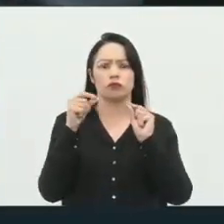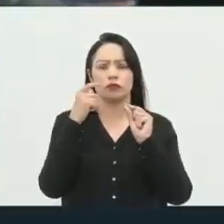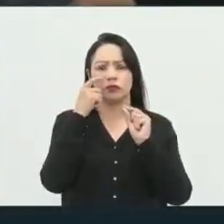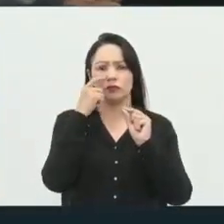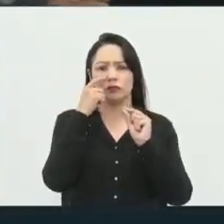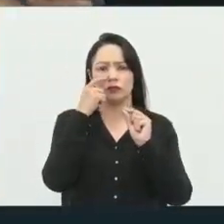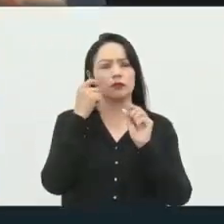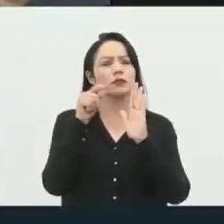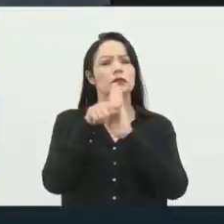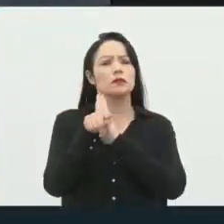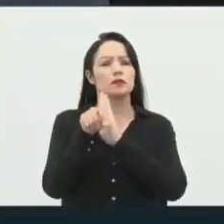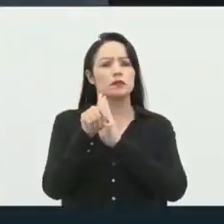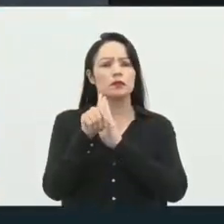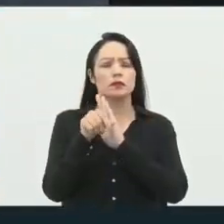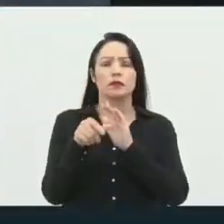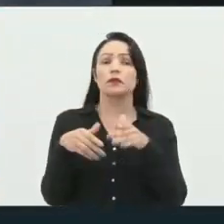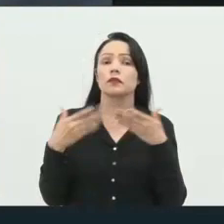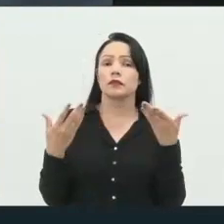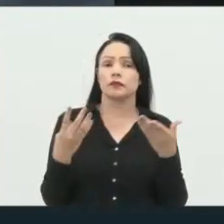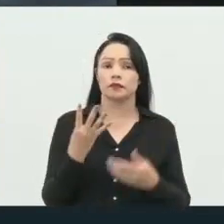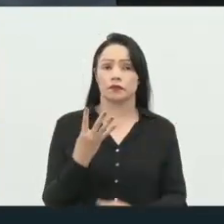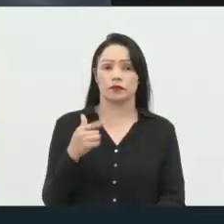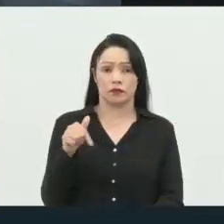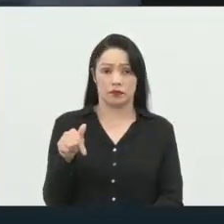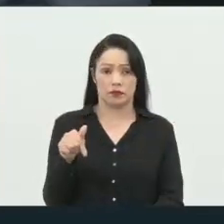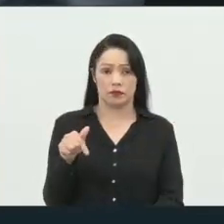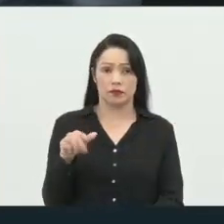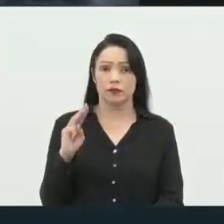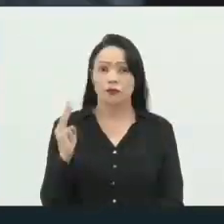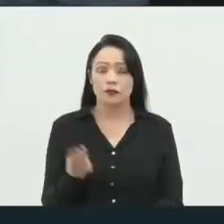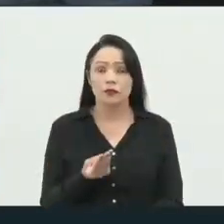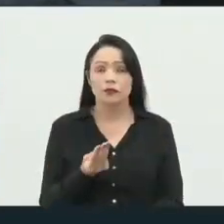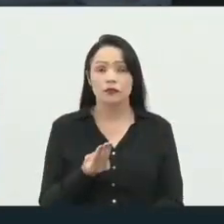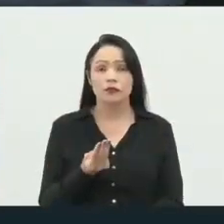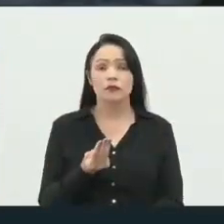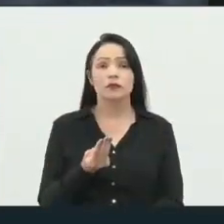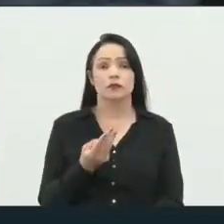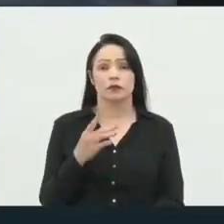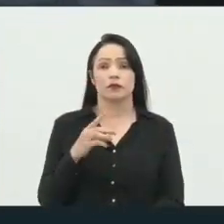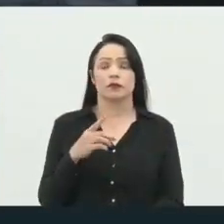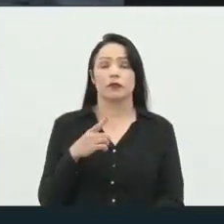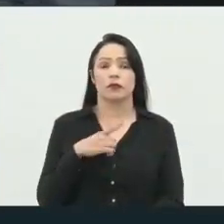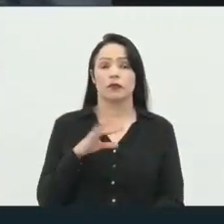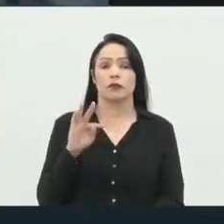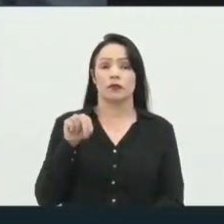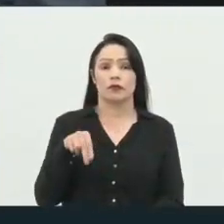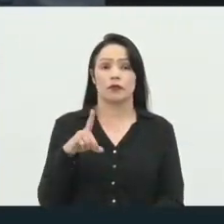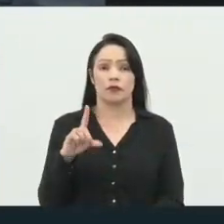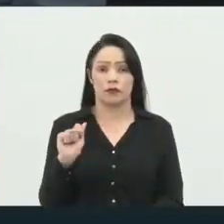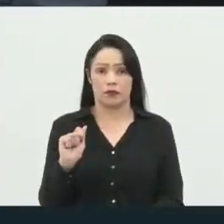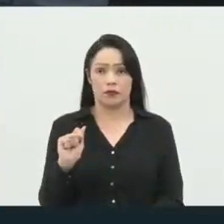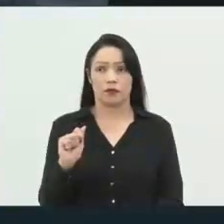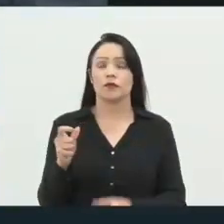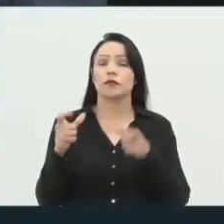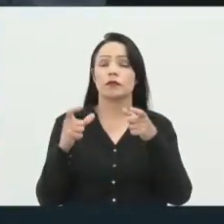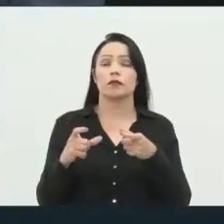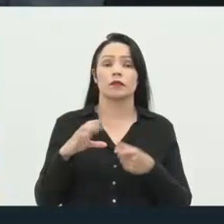para vossa excelência Onde estão os 47 milhões de uma tenda que foi colocada no Parque CECAP